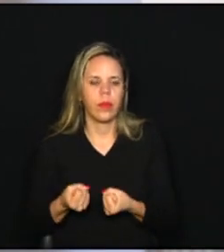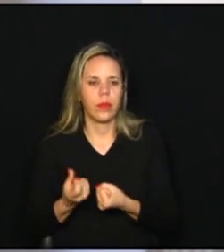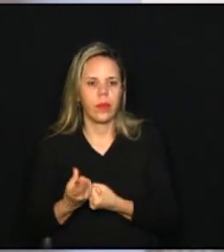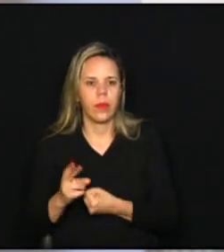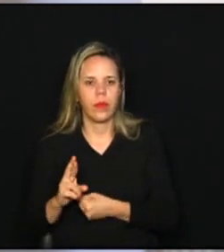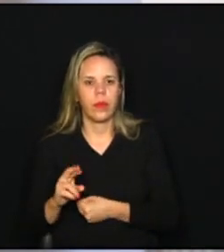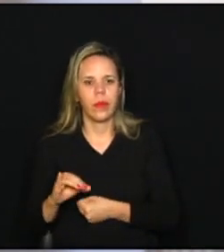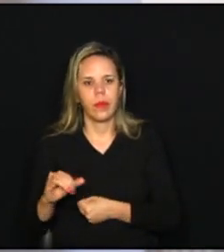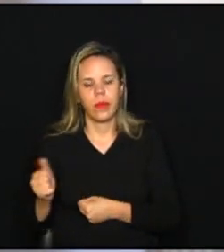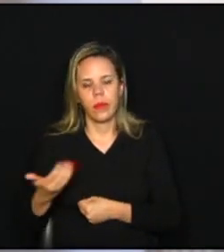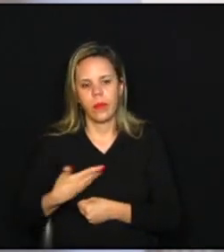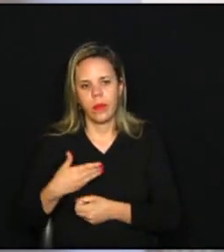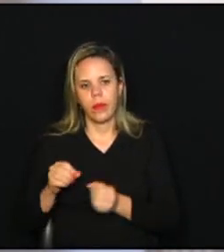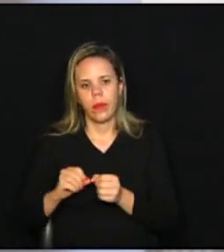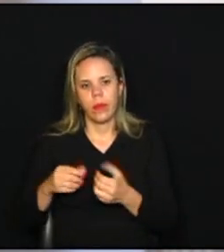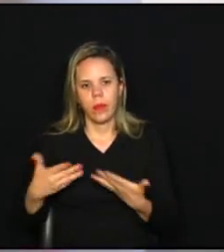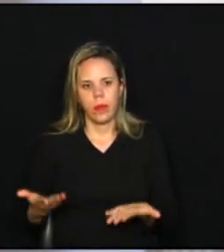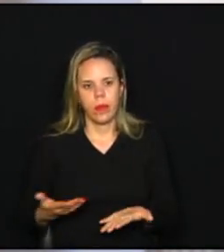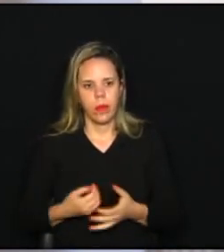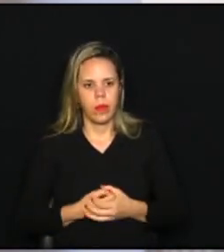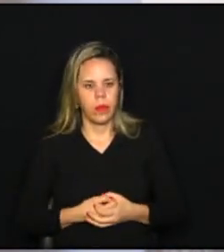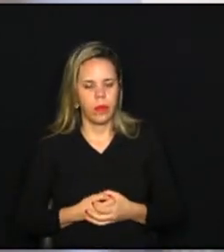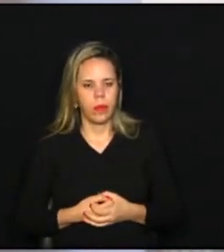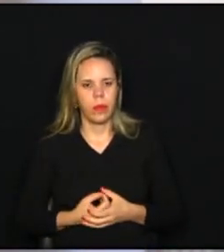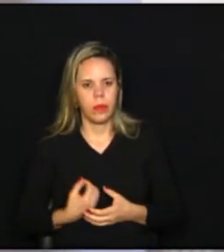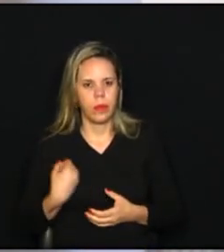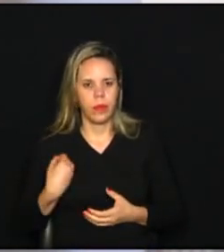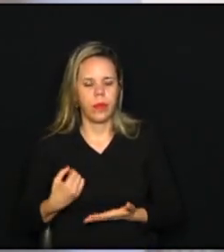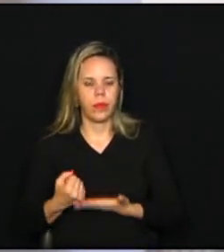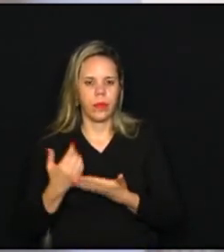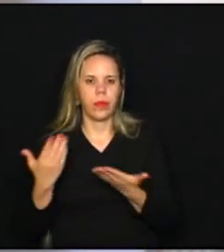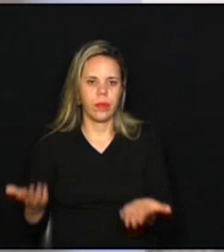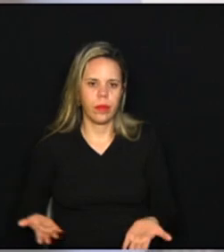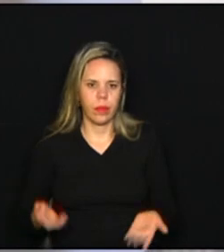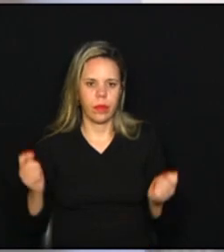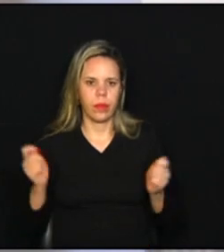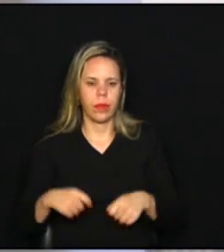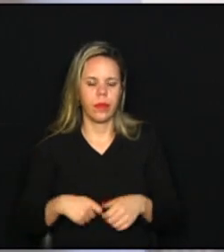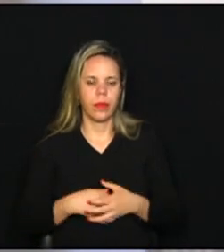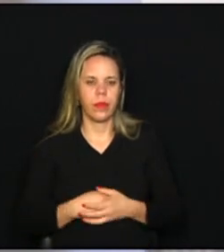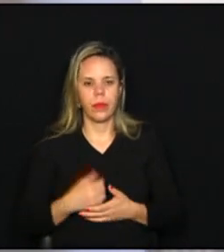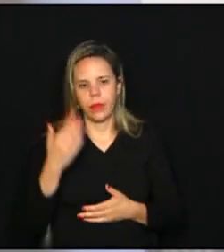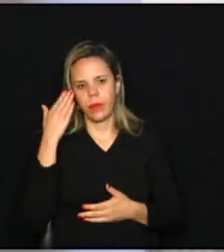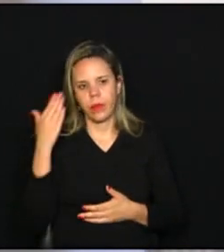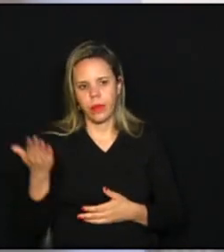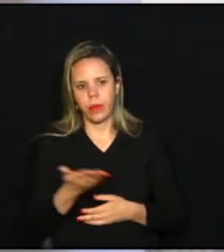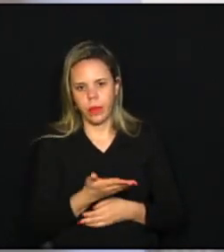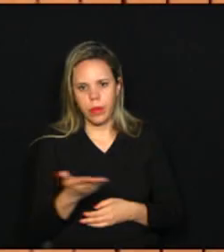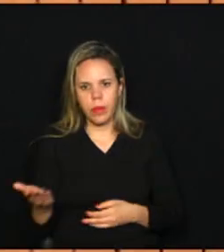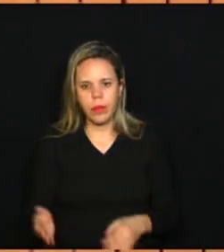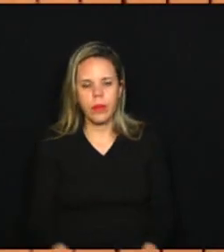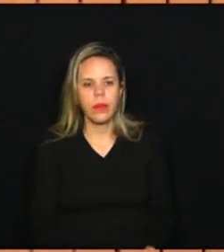demais colegas têm feito nesse sentido, estamos para colaborar no que for possível. Obrigado.